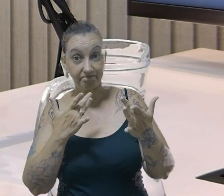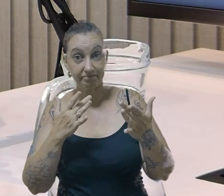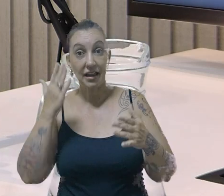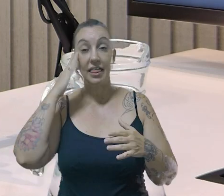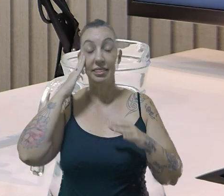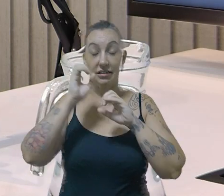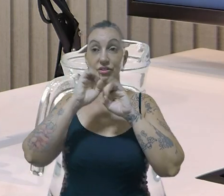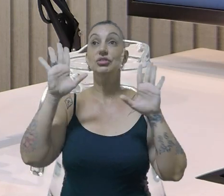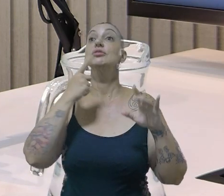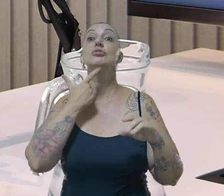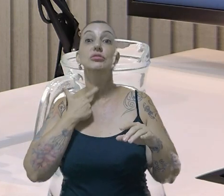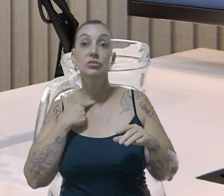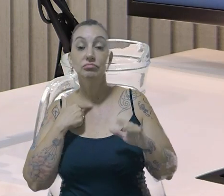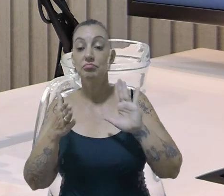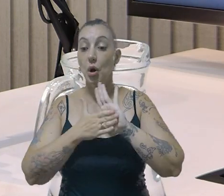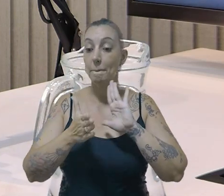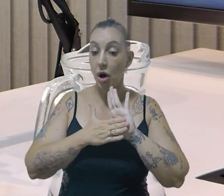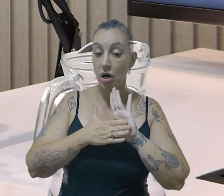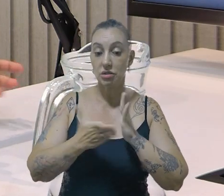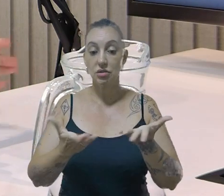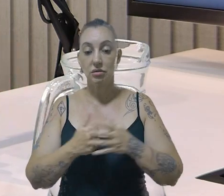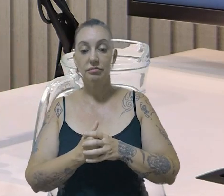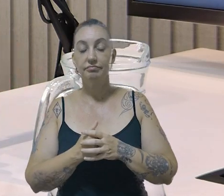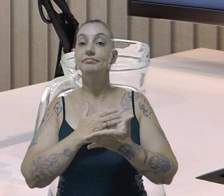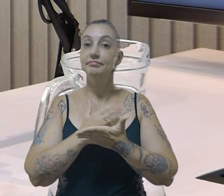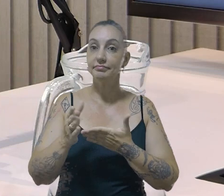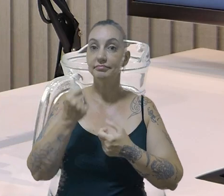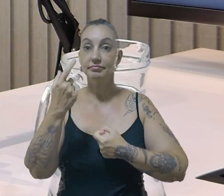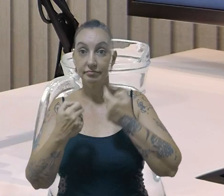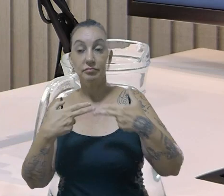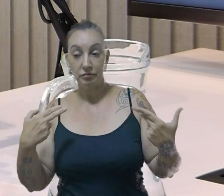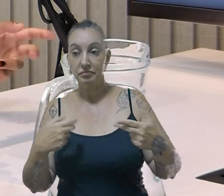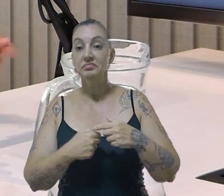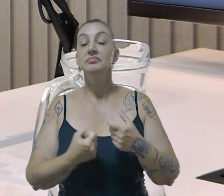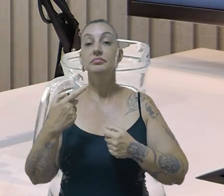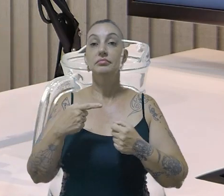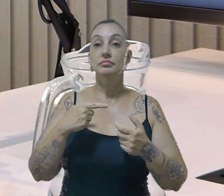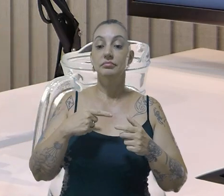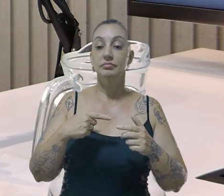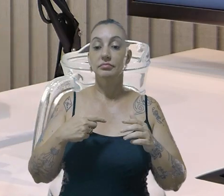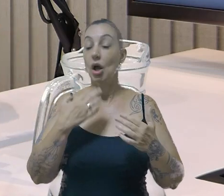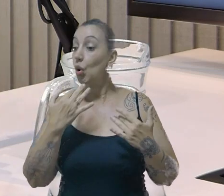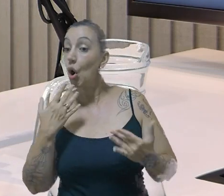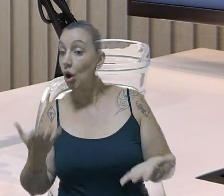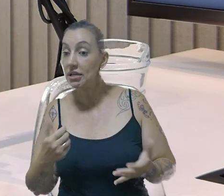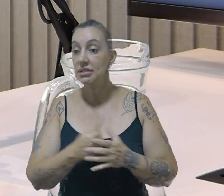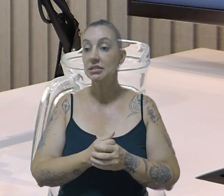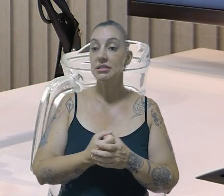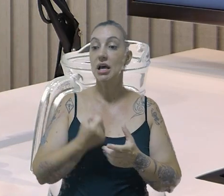de intenção e e e eu pego daí algumas coisas algumas posições algumas cores